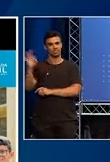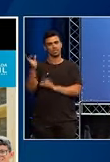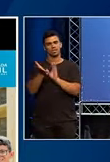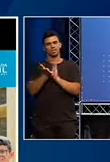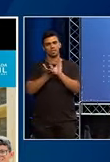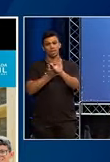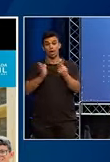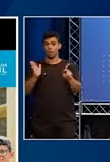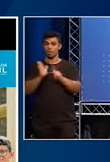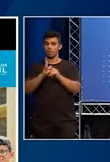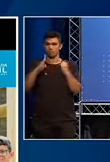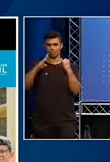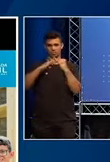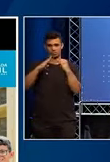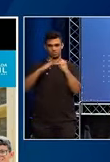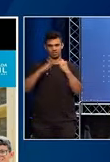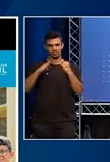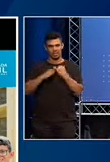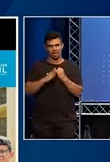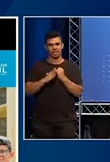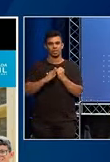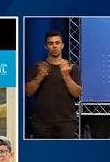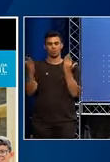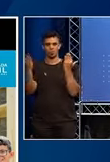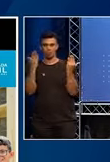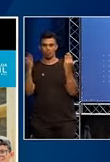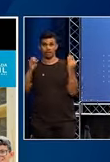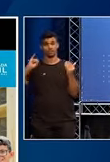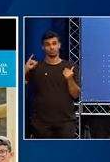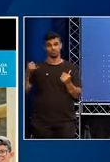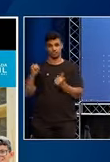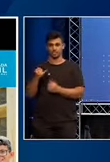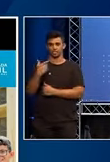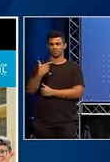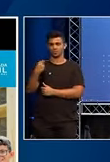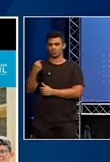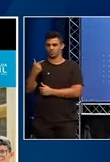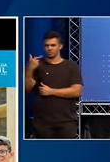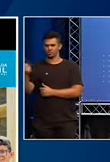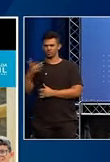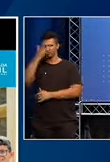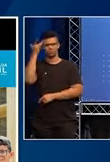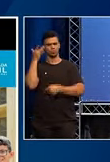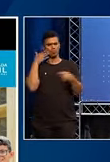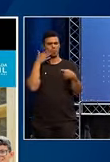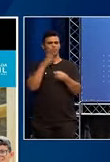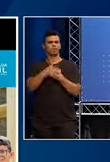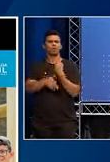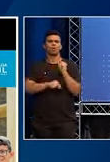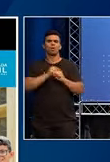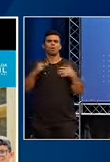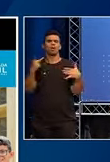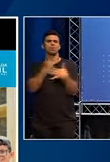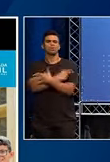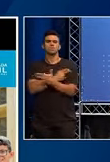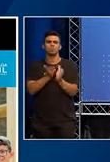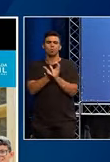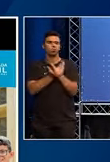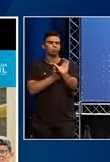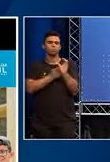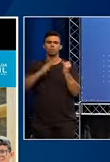crédito imobiliário em relação a janeiro de 21. Muita gente tinha perguntado o que ia acontecer com o crédito imobiliário, então vou